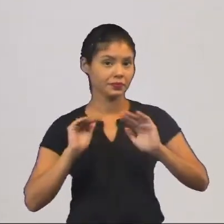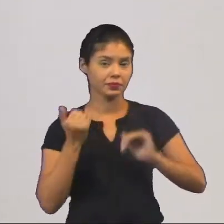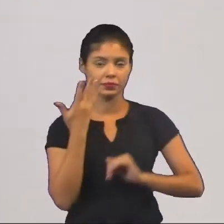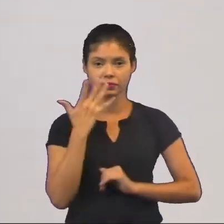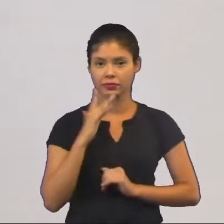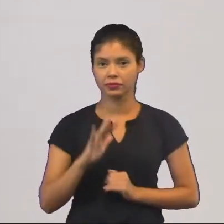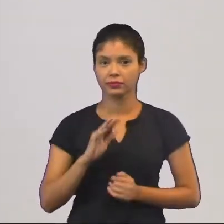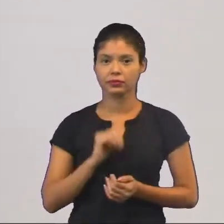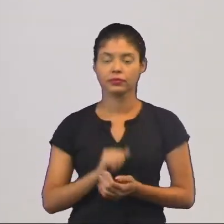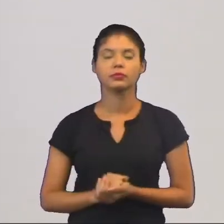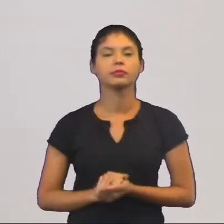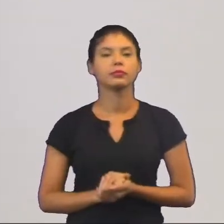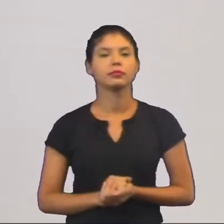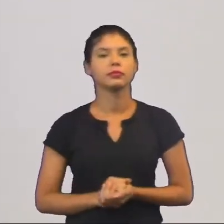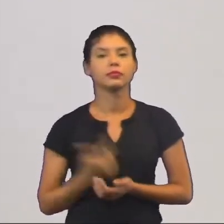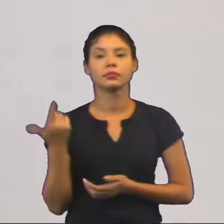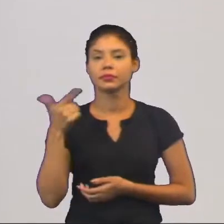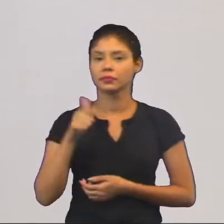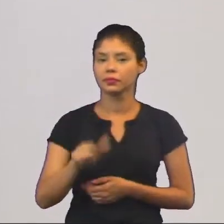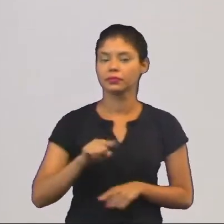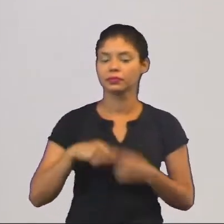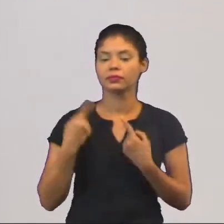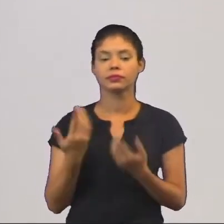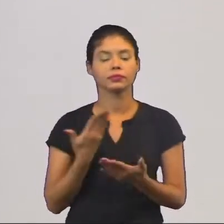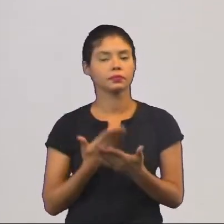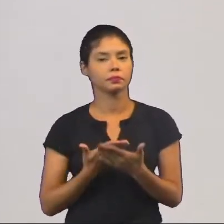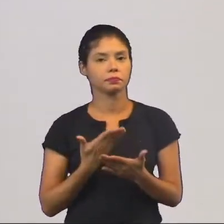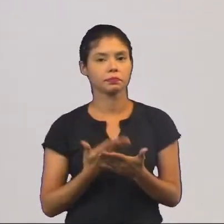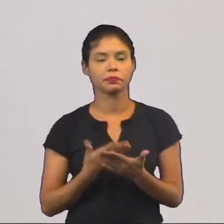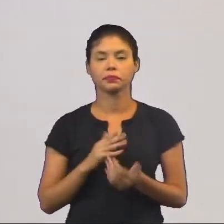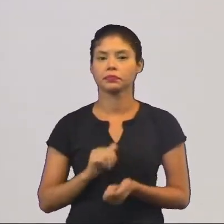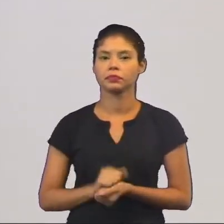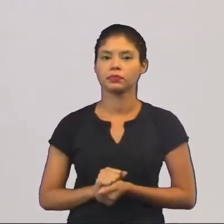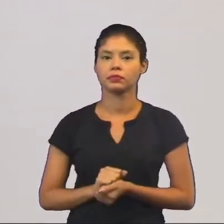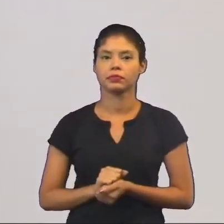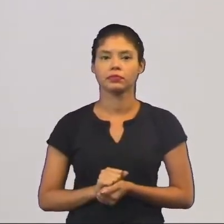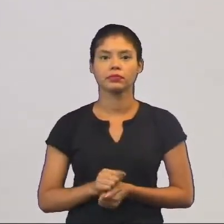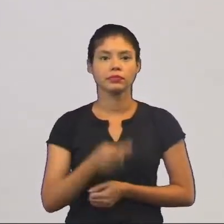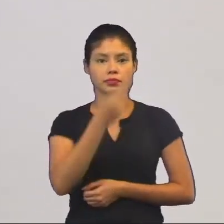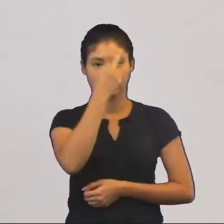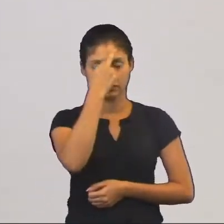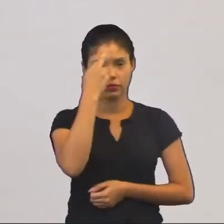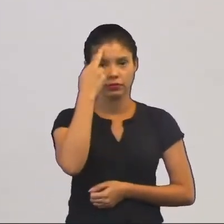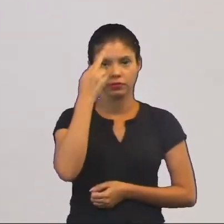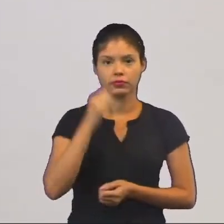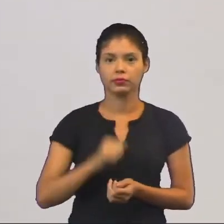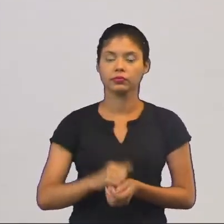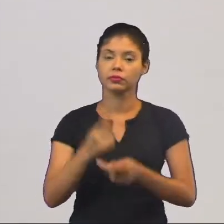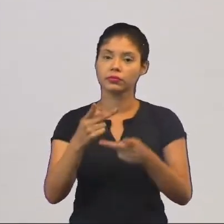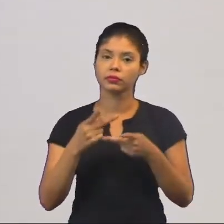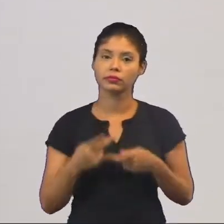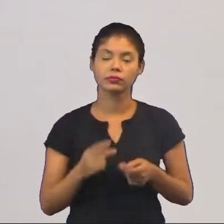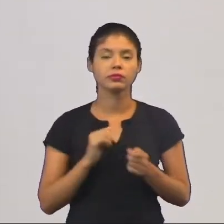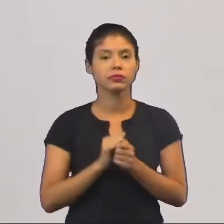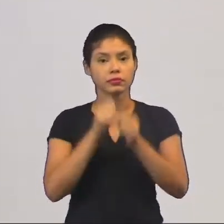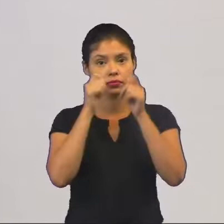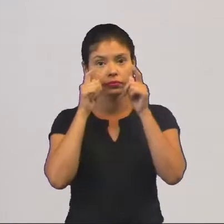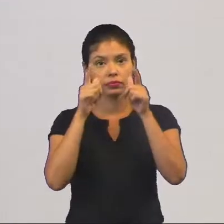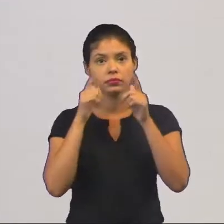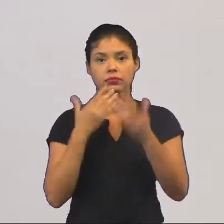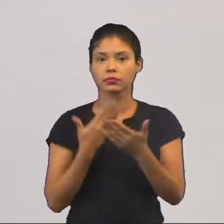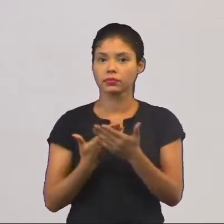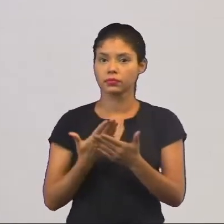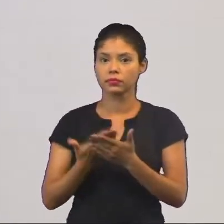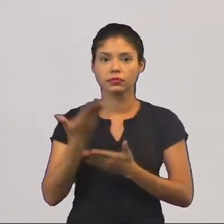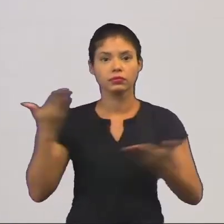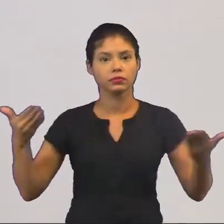Olá, crianças! Estamos aqui agora para mais uma aula do componente de História. Quero te convidar a ficar ligadinho na aula de